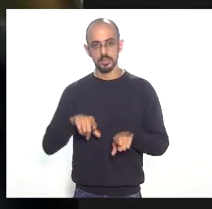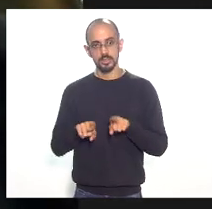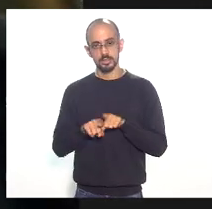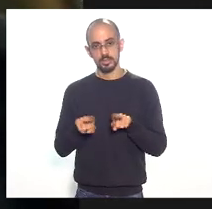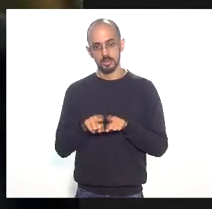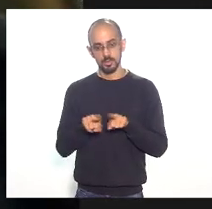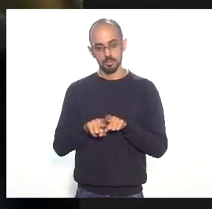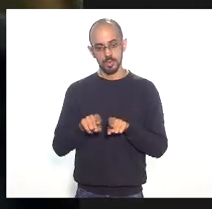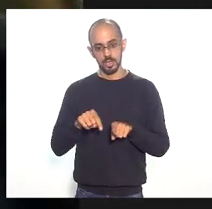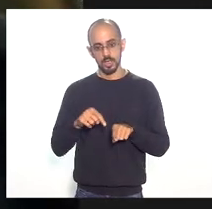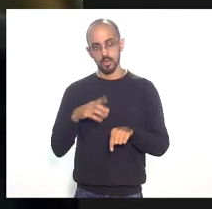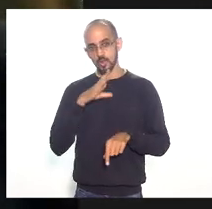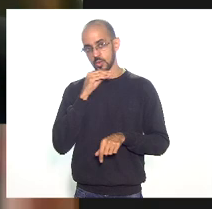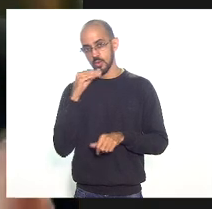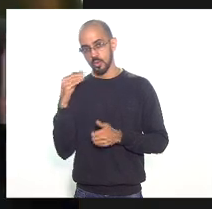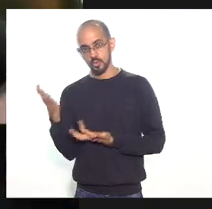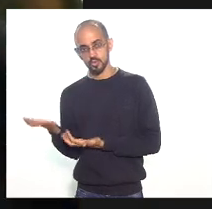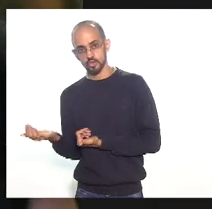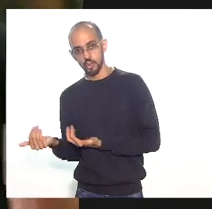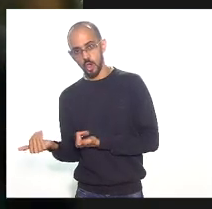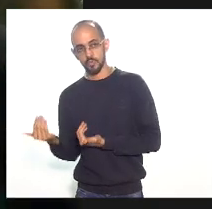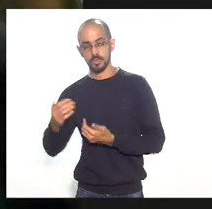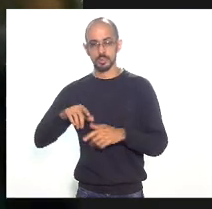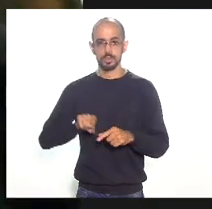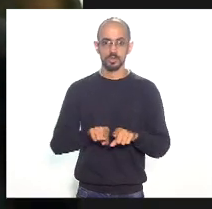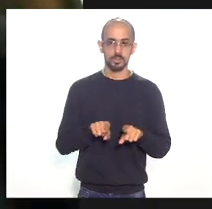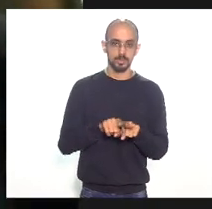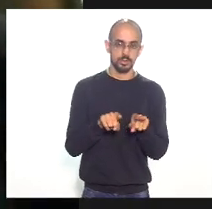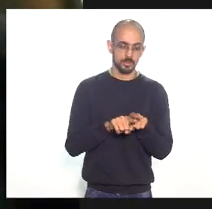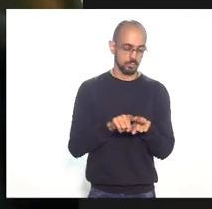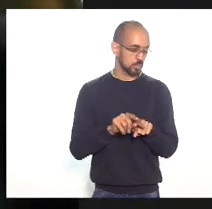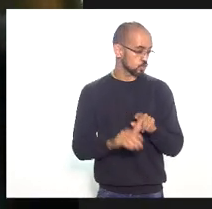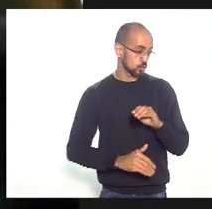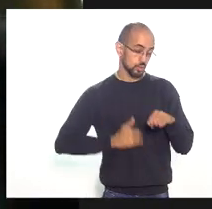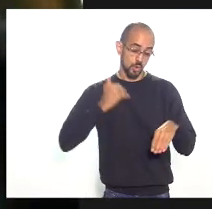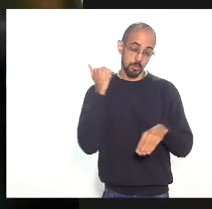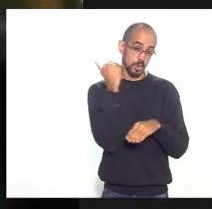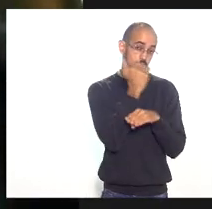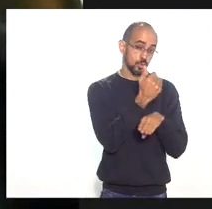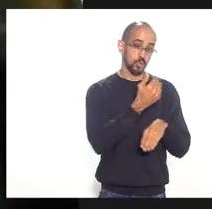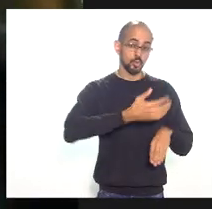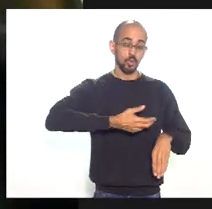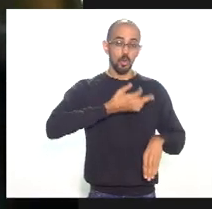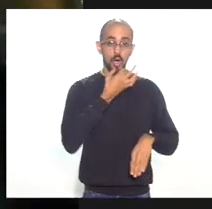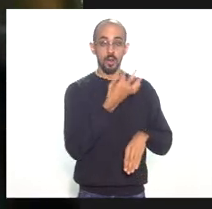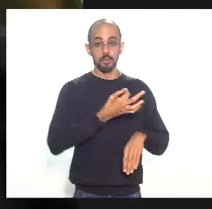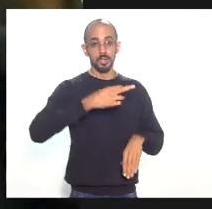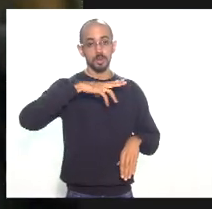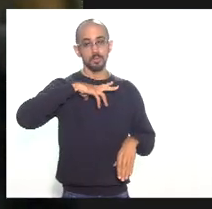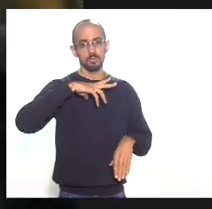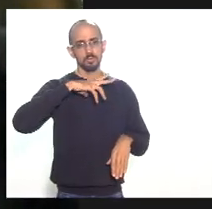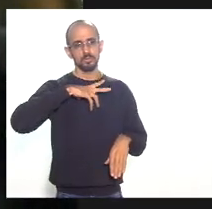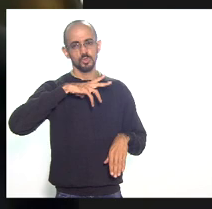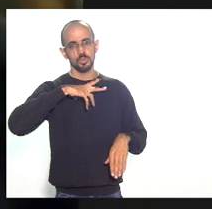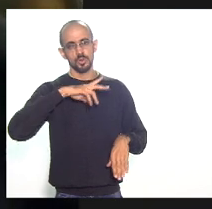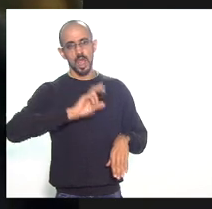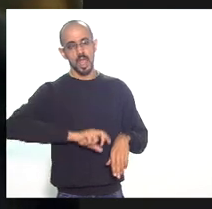adolescentes, sobretudo, com relação a manifestações pessoais, pontos de vista,